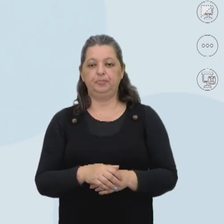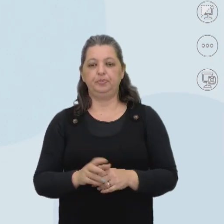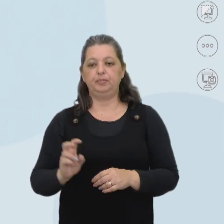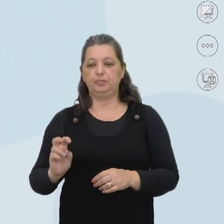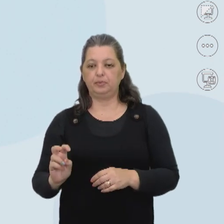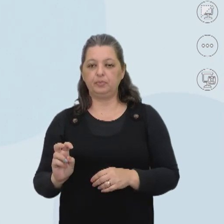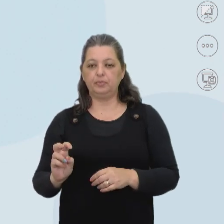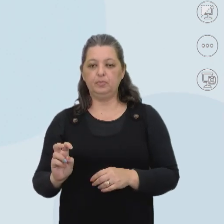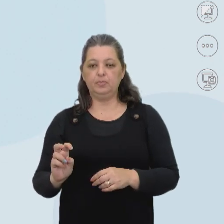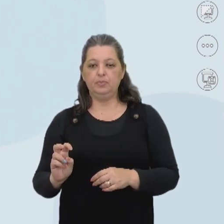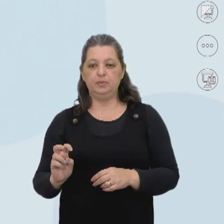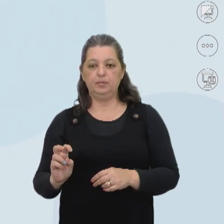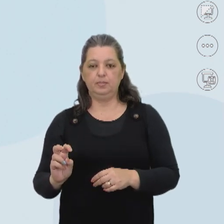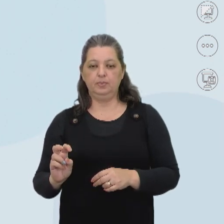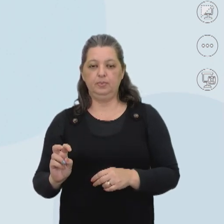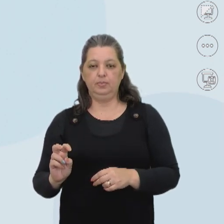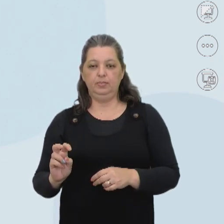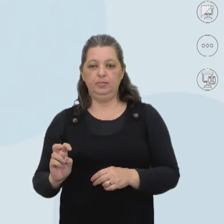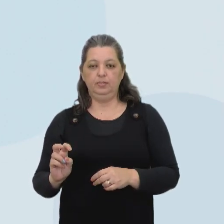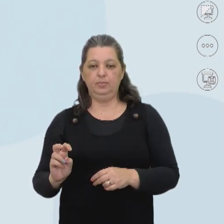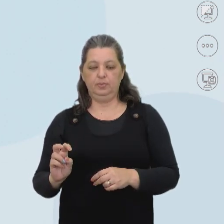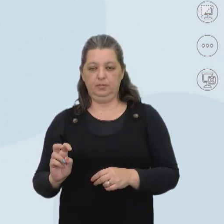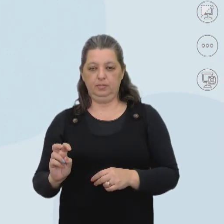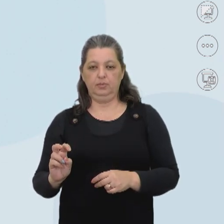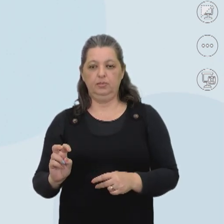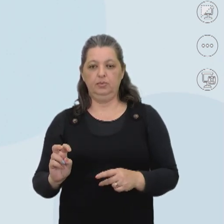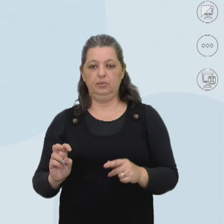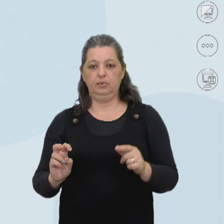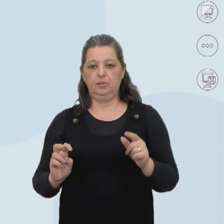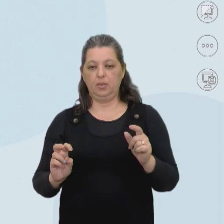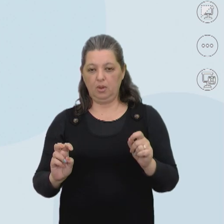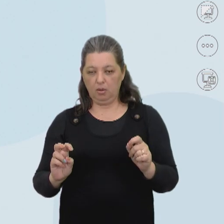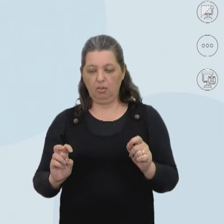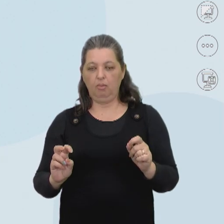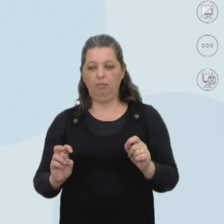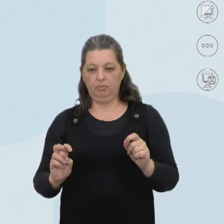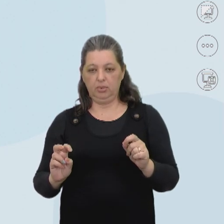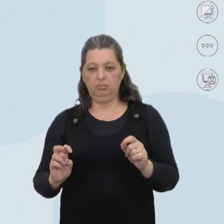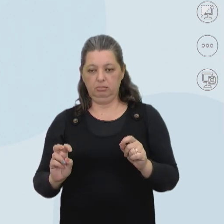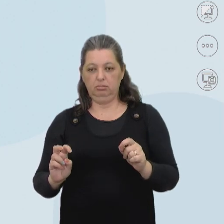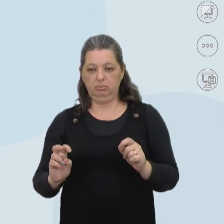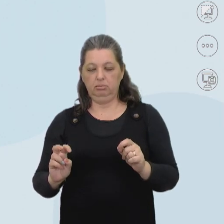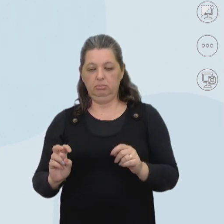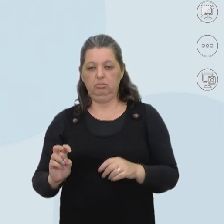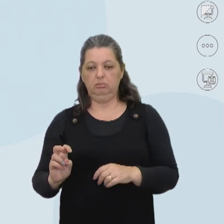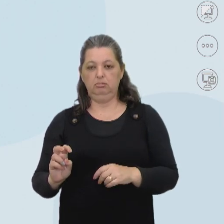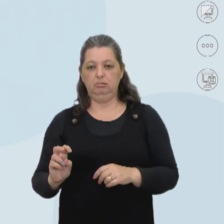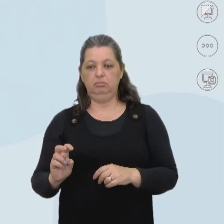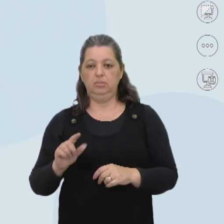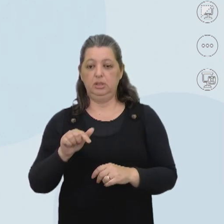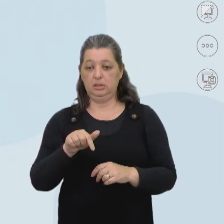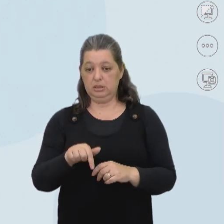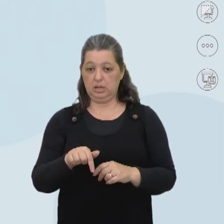5. 3 não dá para tirar 6, vai diminuir, desse e desse. Tá bom. 13 menos 6 vai dar